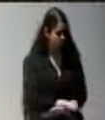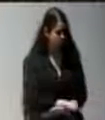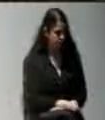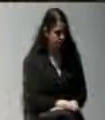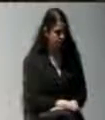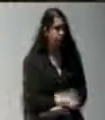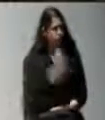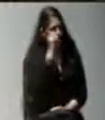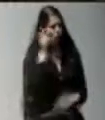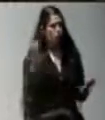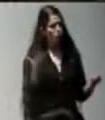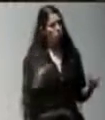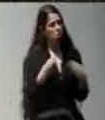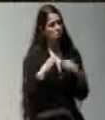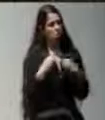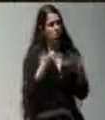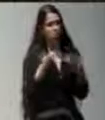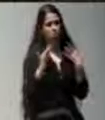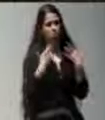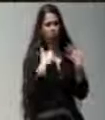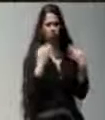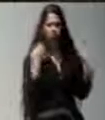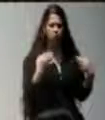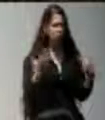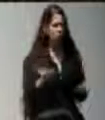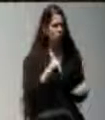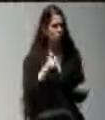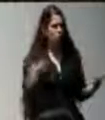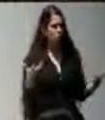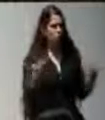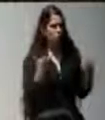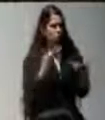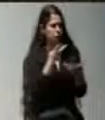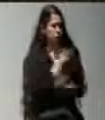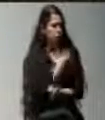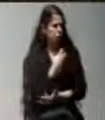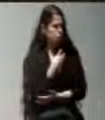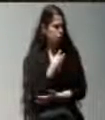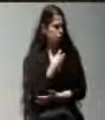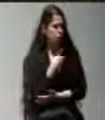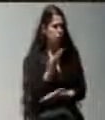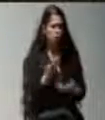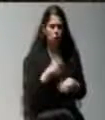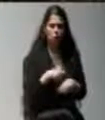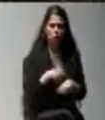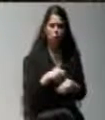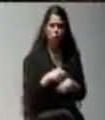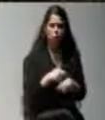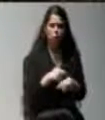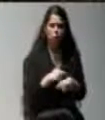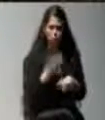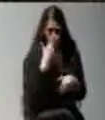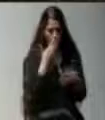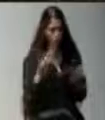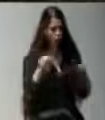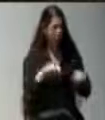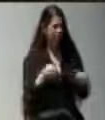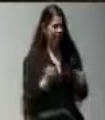Que manhã inspiradora que nós tivemos aqui e que belo modo de encerrar esse evento. Eu